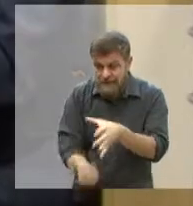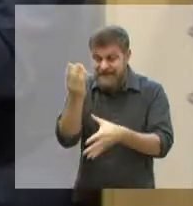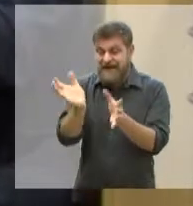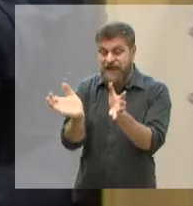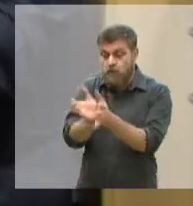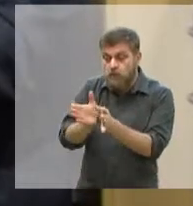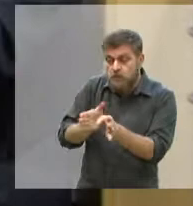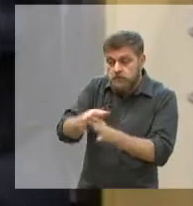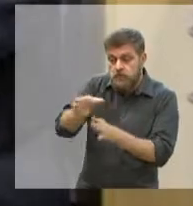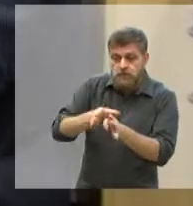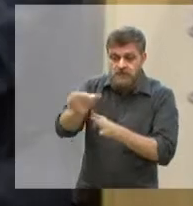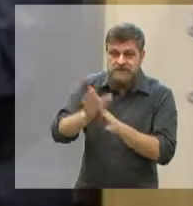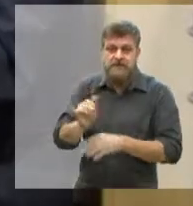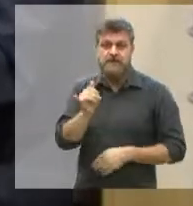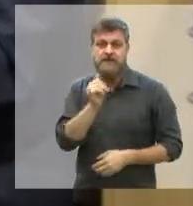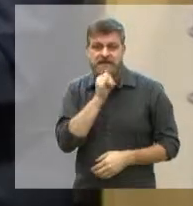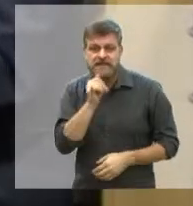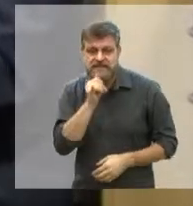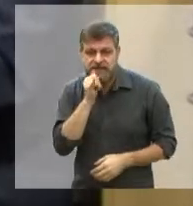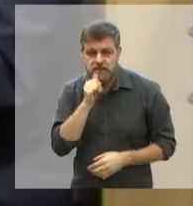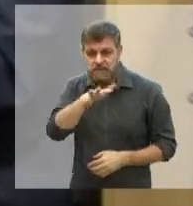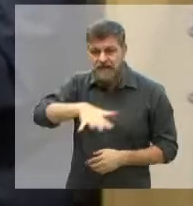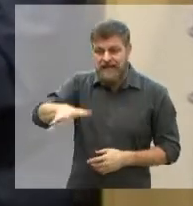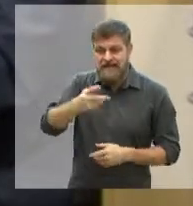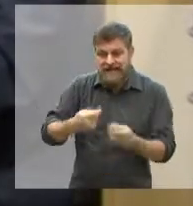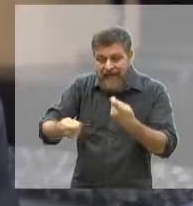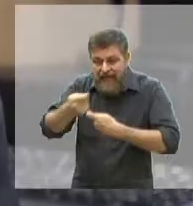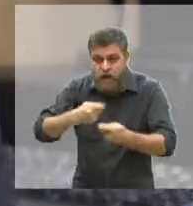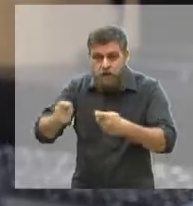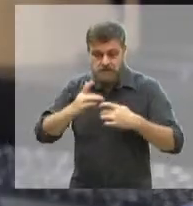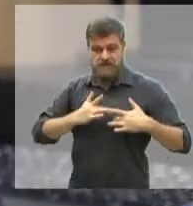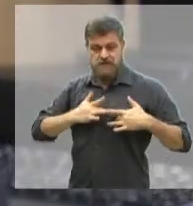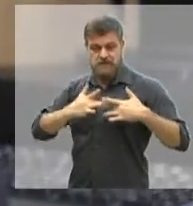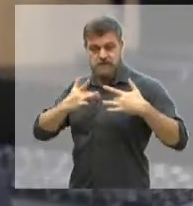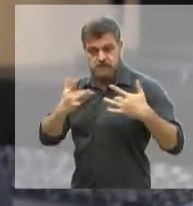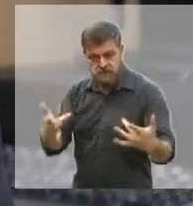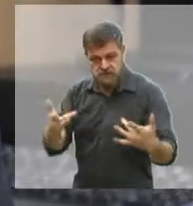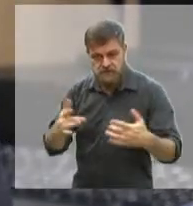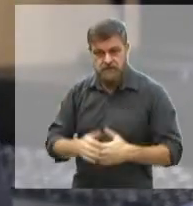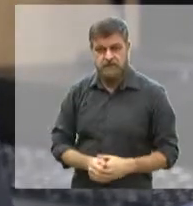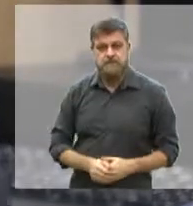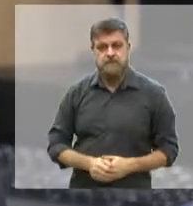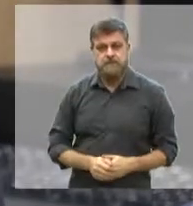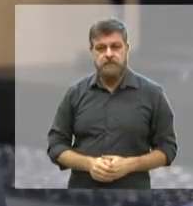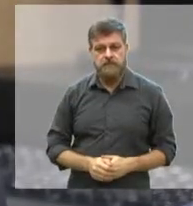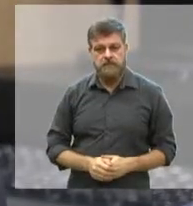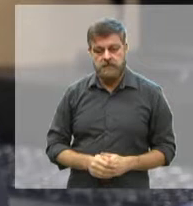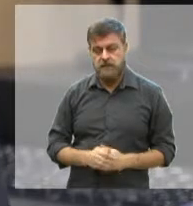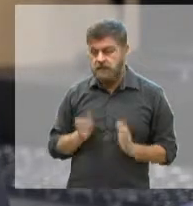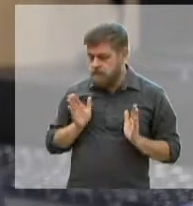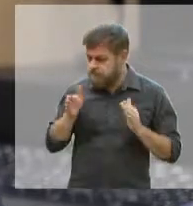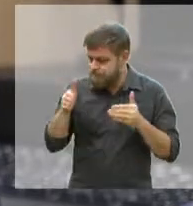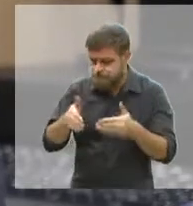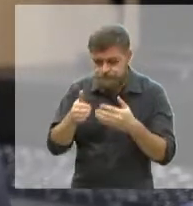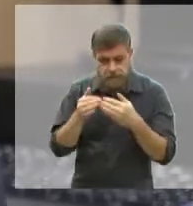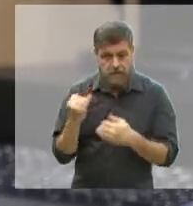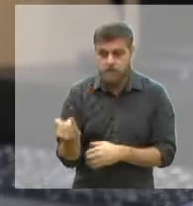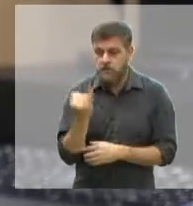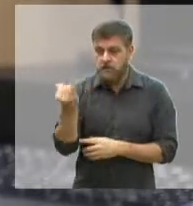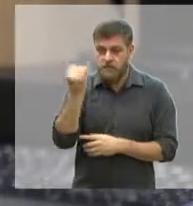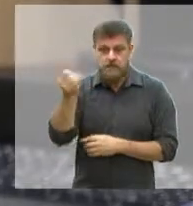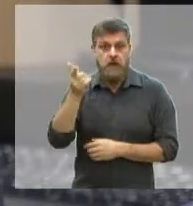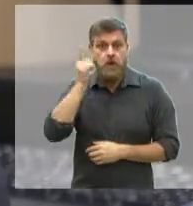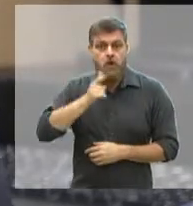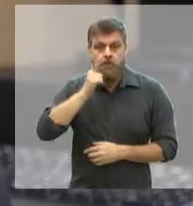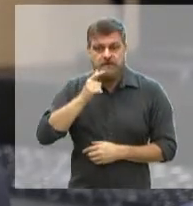de políticas públicas, como o Conselho Municipal da Economia Solidária, que é uma área que a gente considera muito importante, né, a geração de emprego e